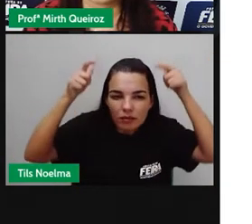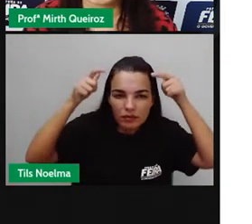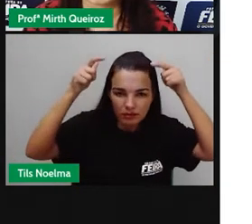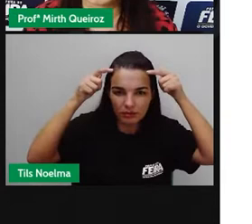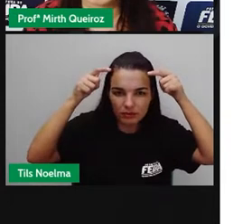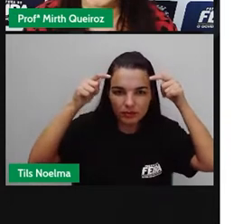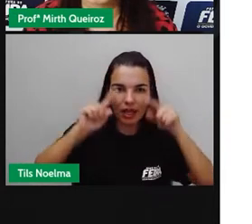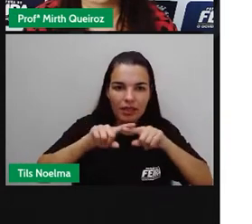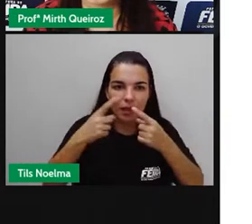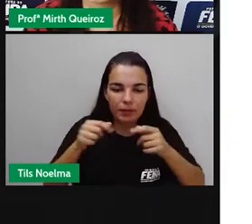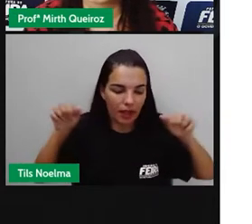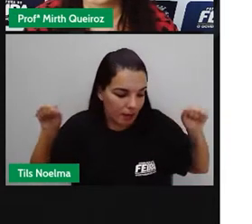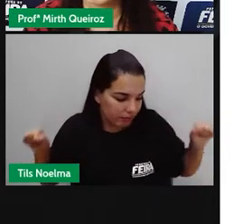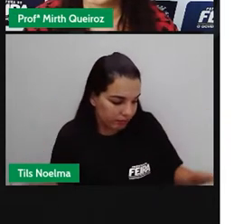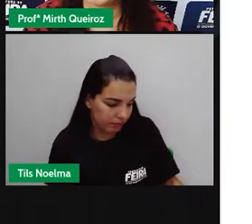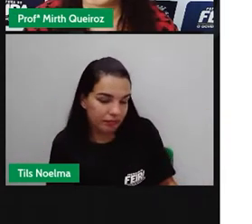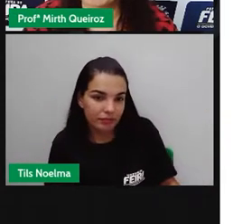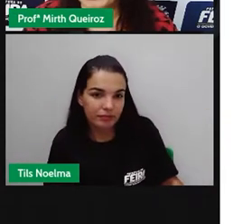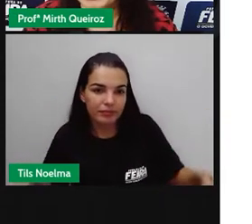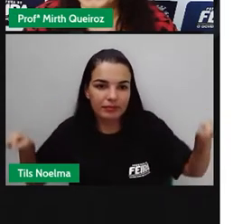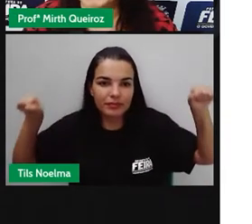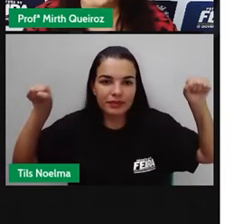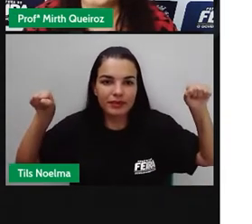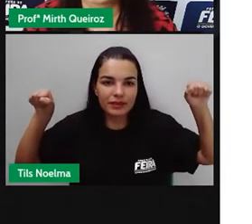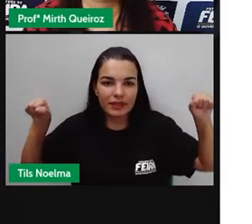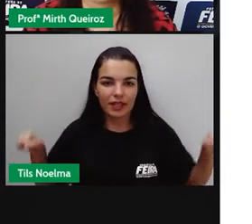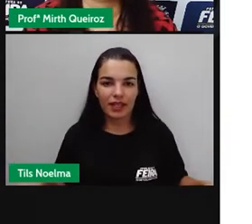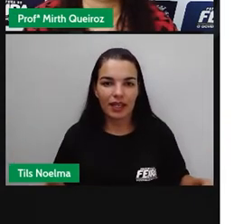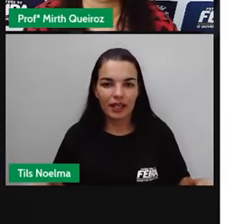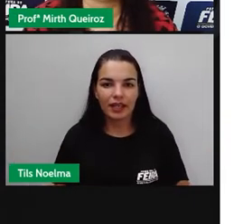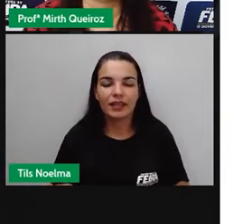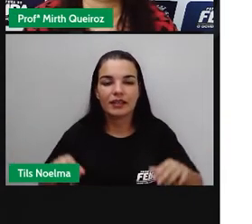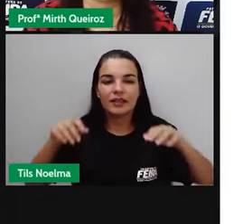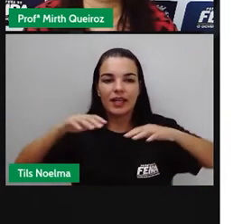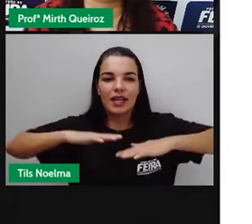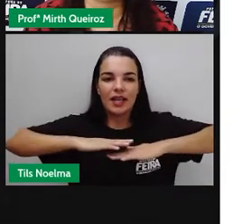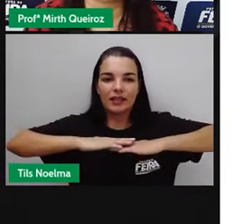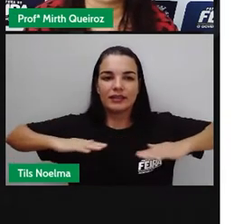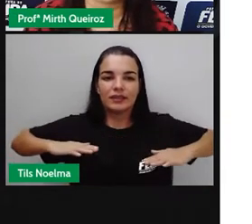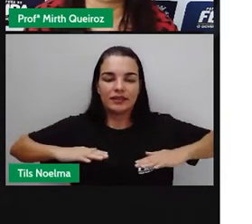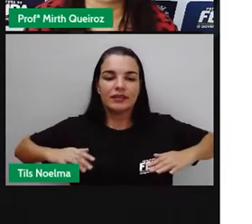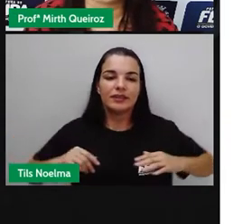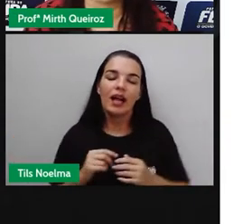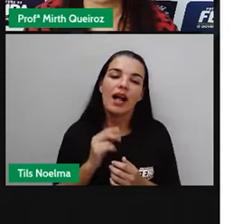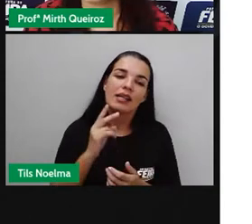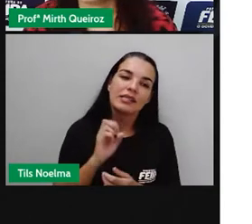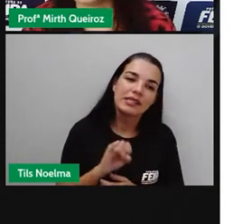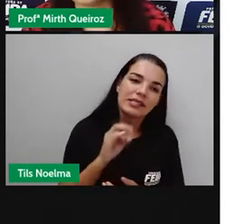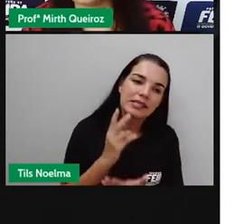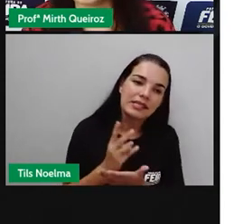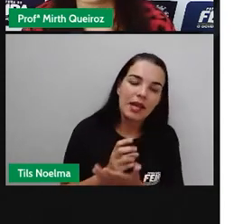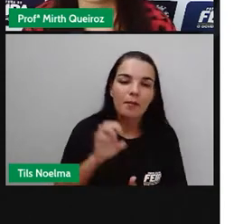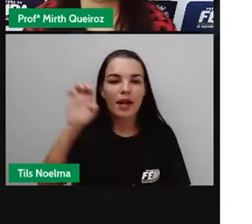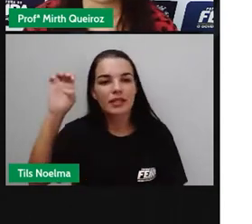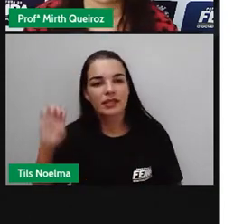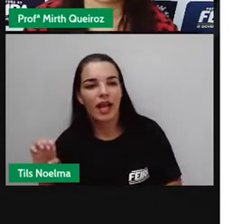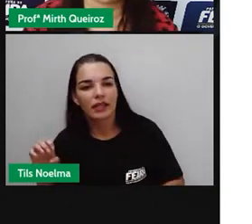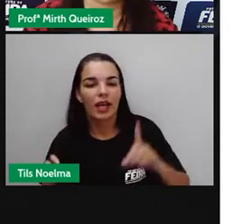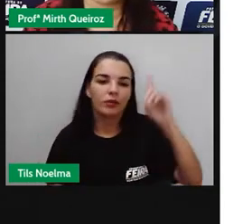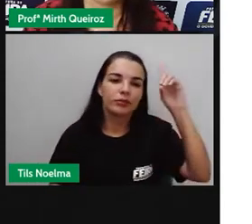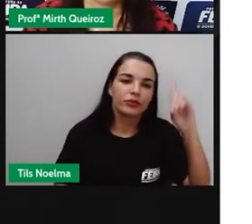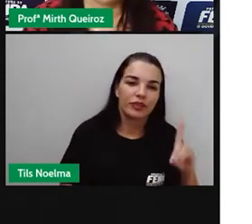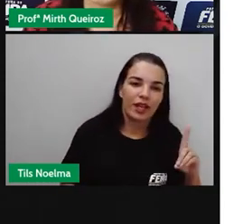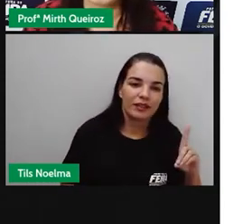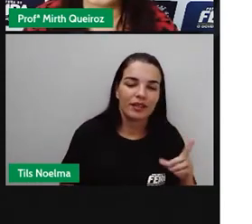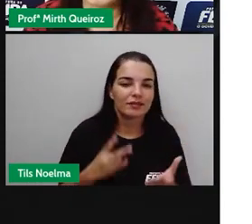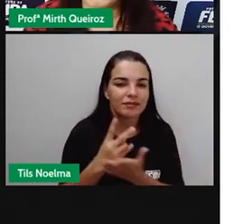Depois, abaixam os braços, passando-os pela frente, até a altura da cintura, girando para a esquerda ou para a direita,